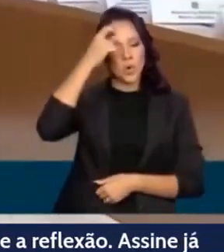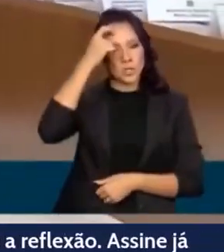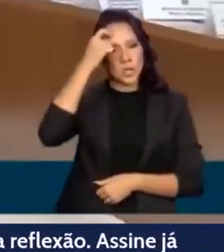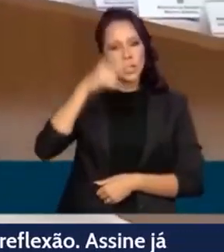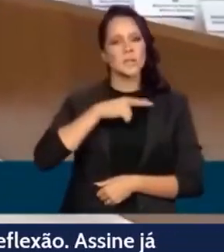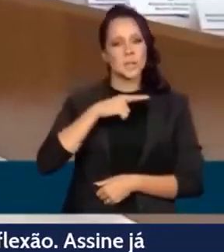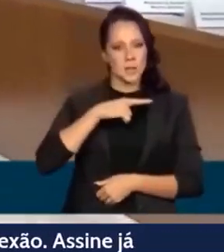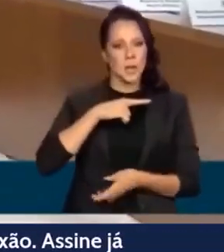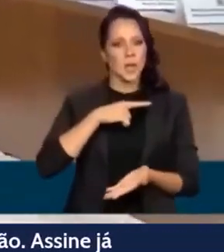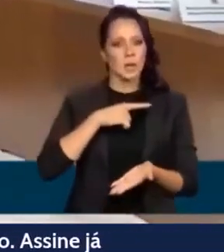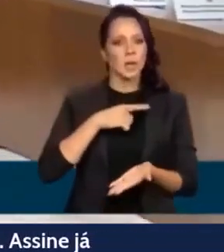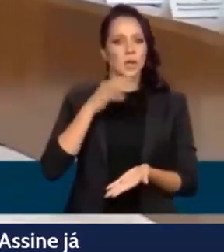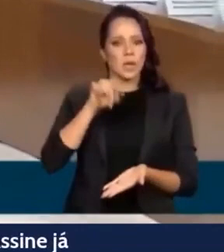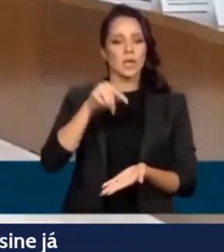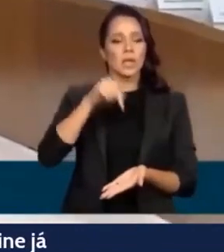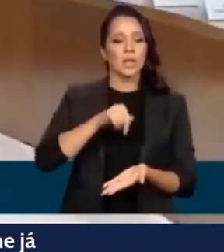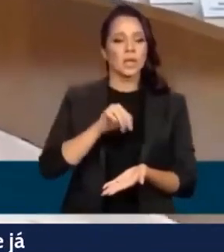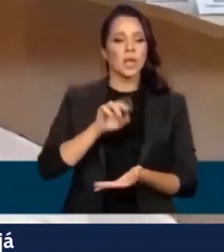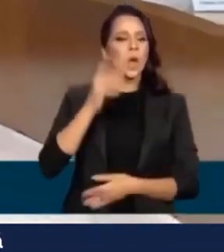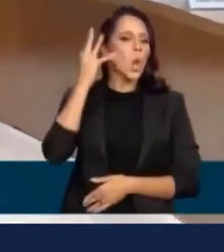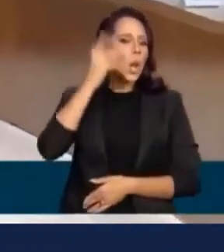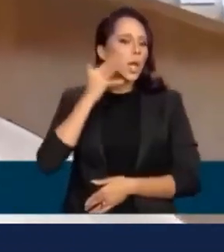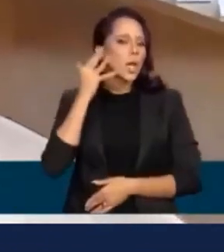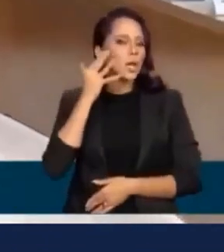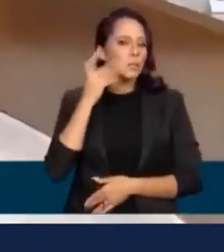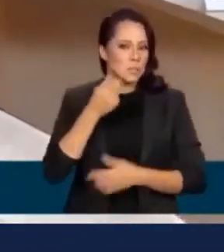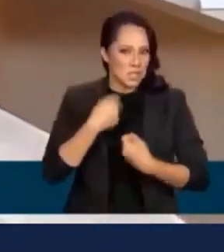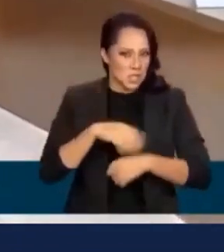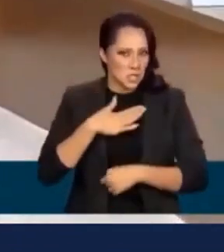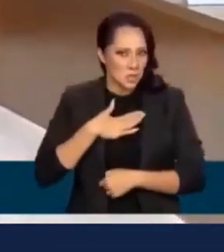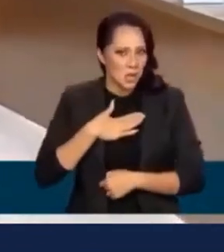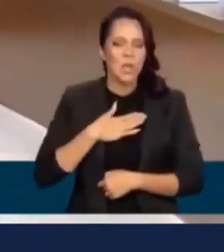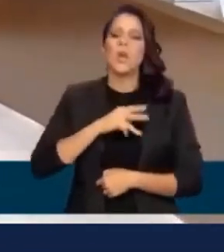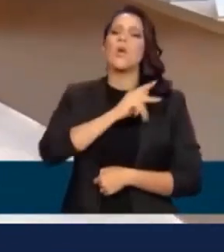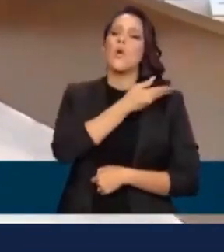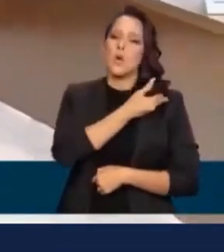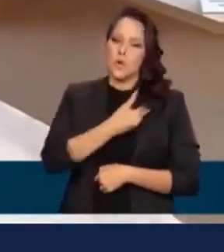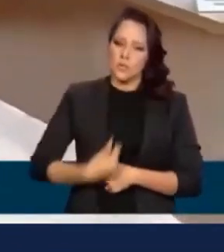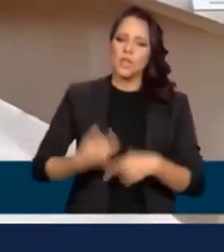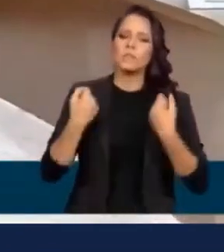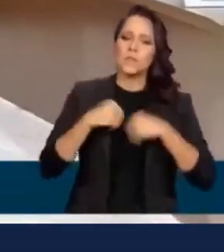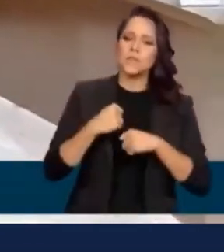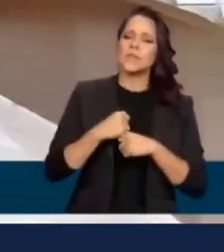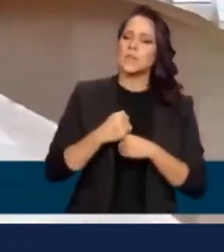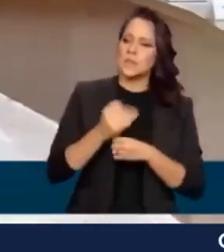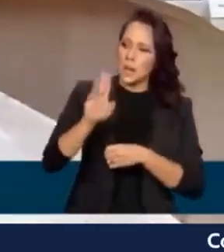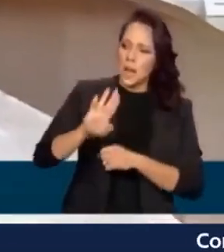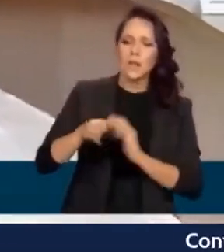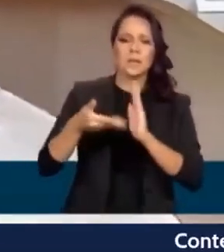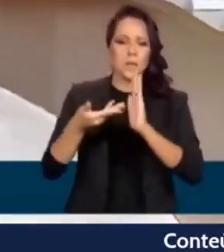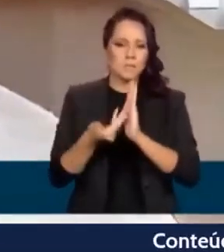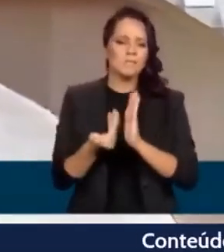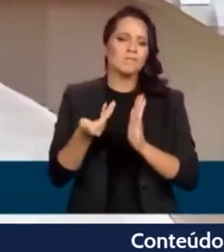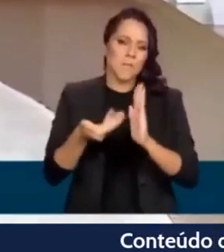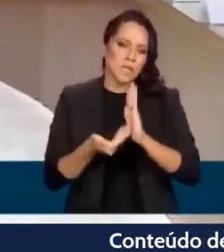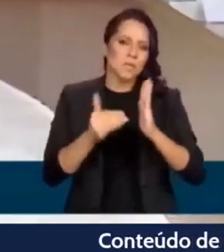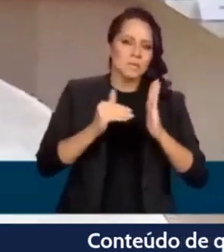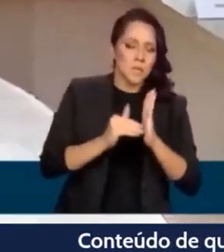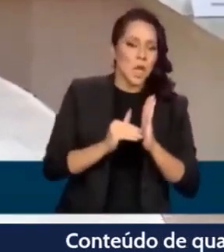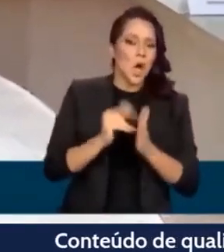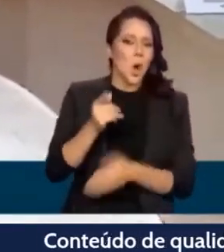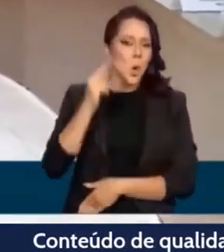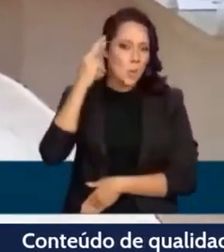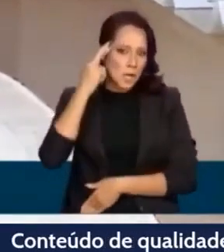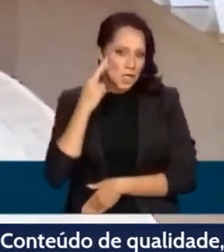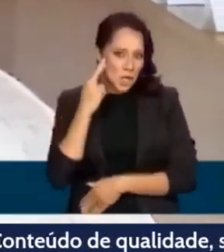que não é o Lira que precisa de mim é o governo que precisa da Boa Vontade da presidência da câmara não é o Pacheco que